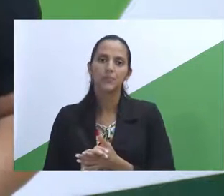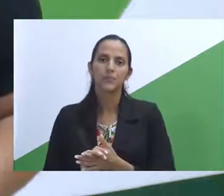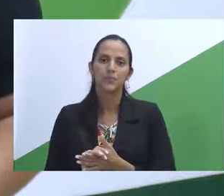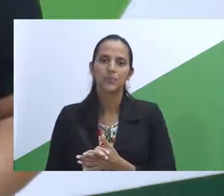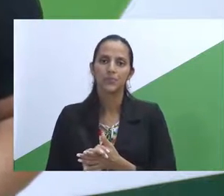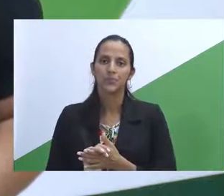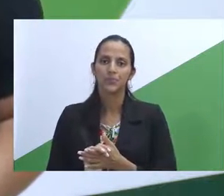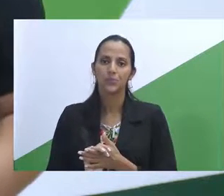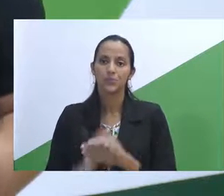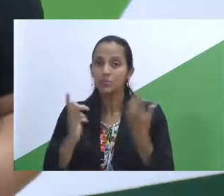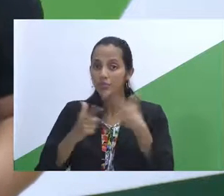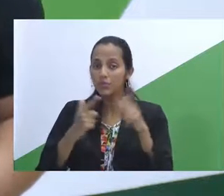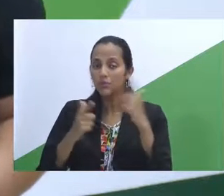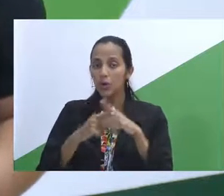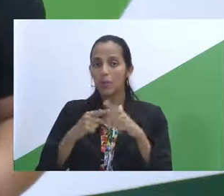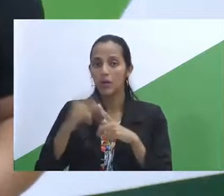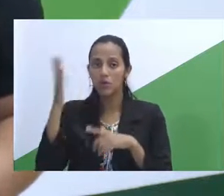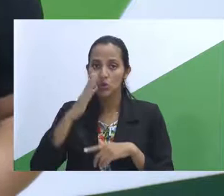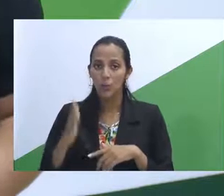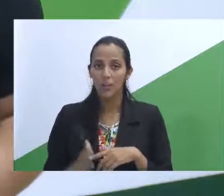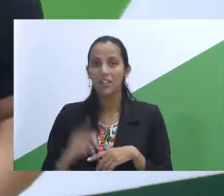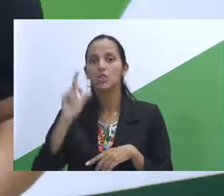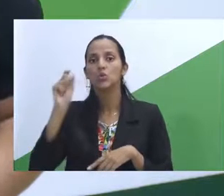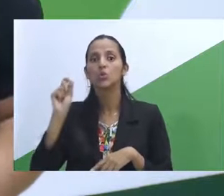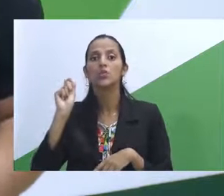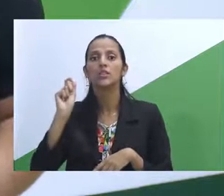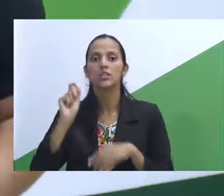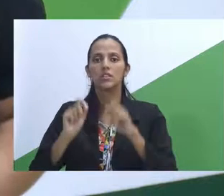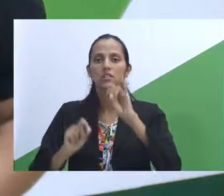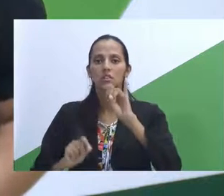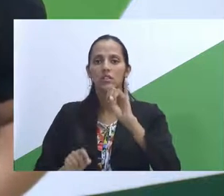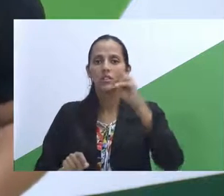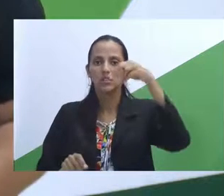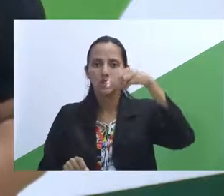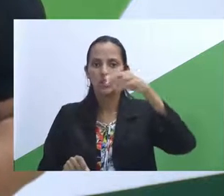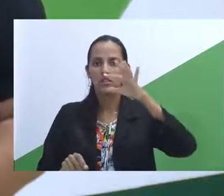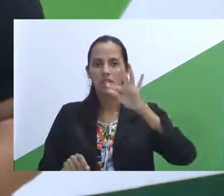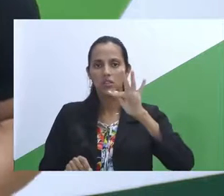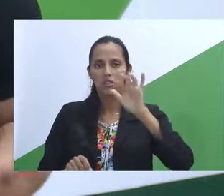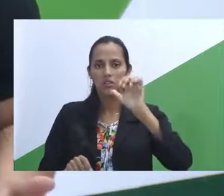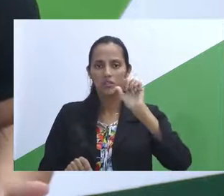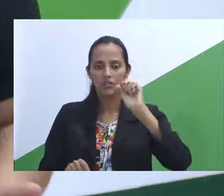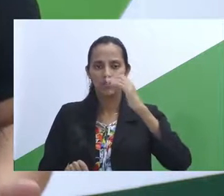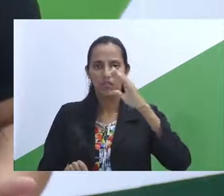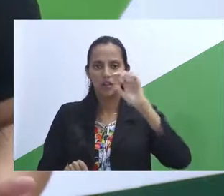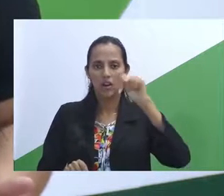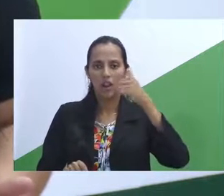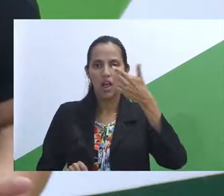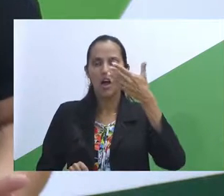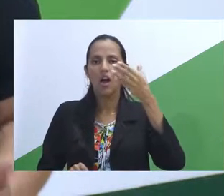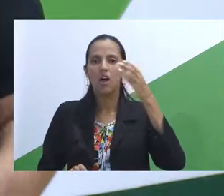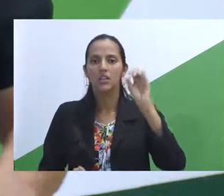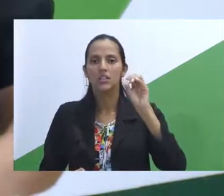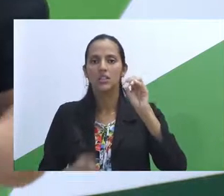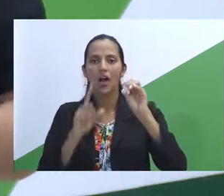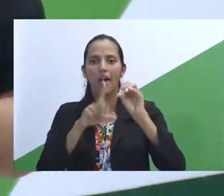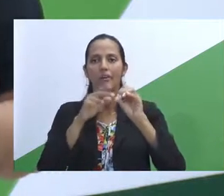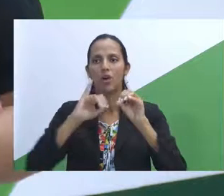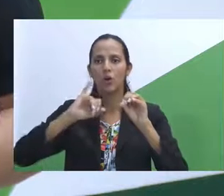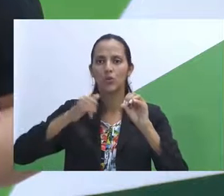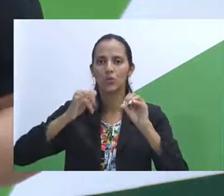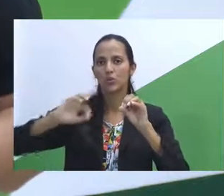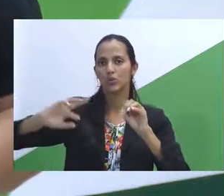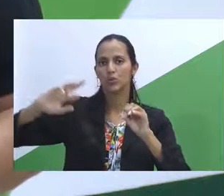ver, então, no Brasil, vai ser, então, a inflação, né? Comendo aí o poder aquisitivo, então, desse trabalhador, né? Então,